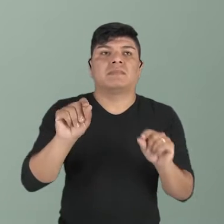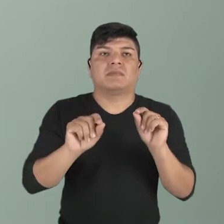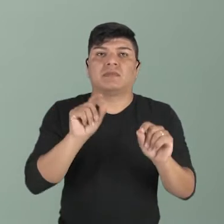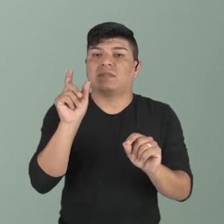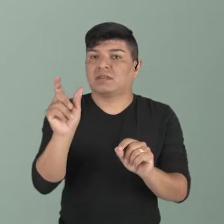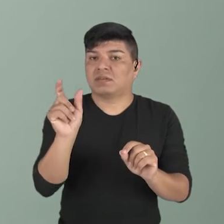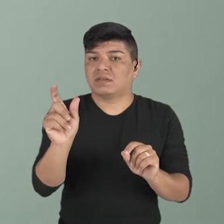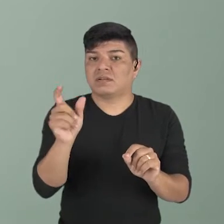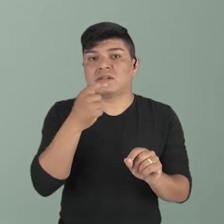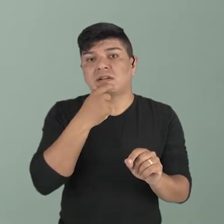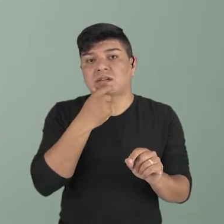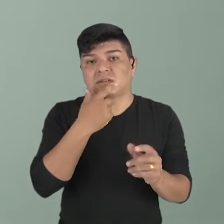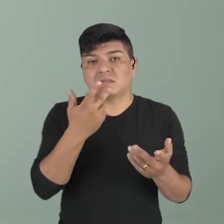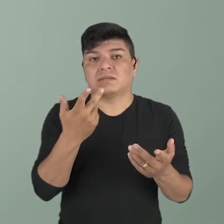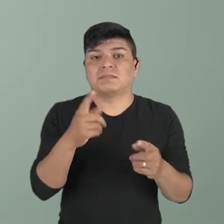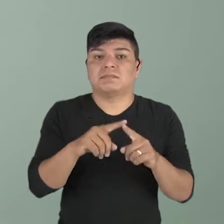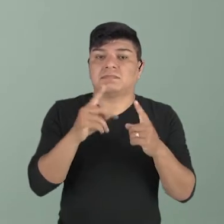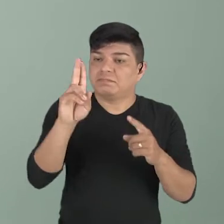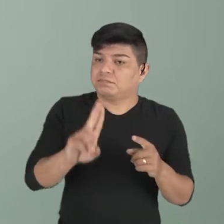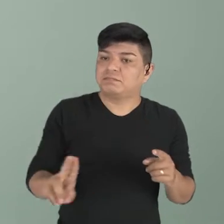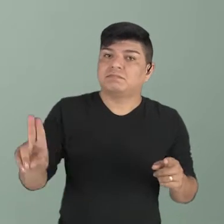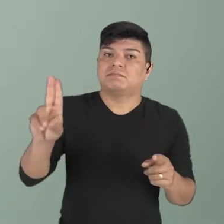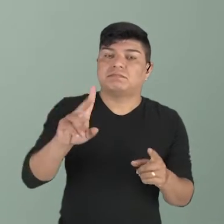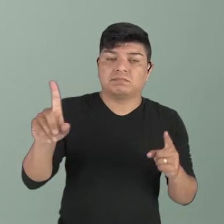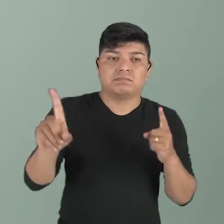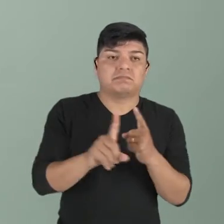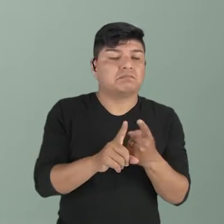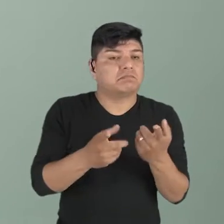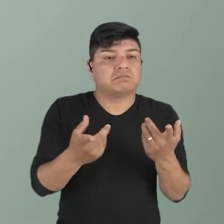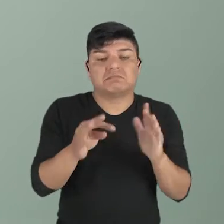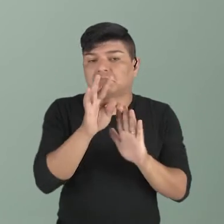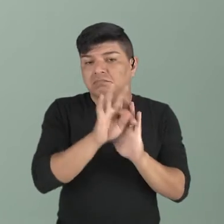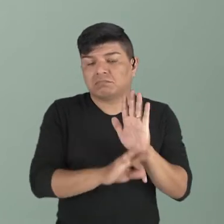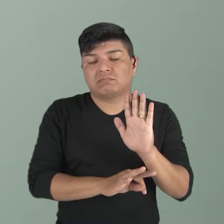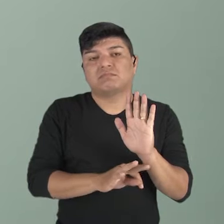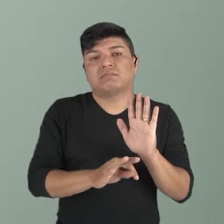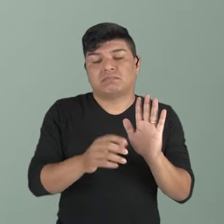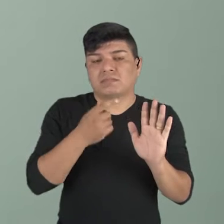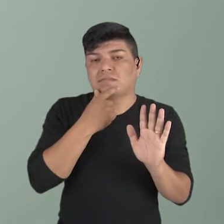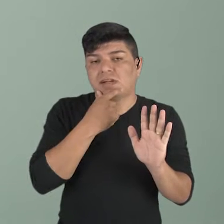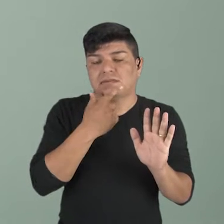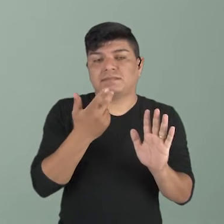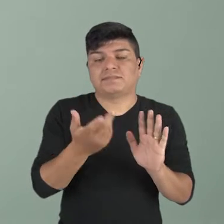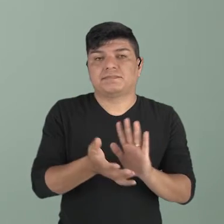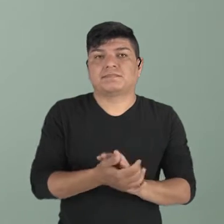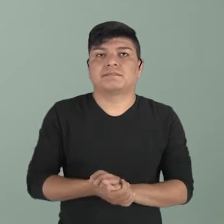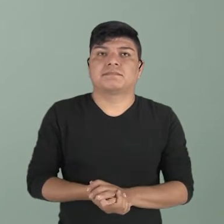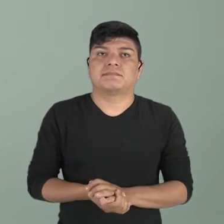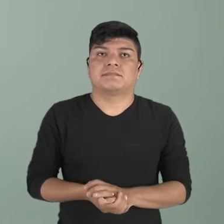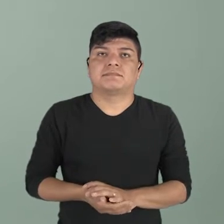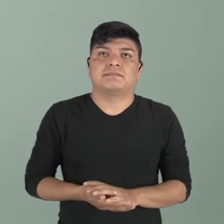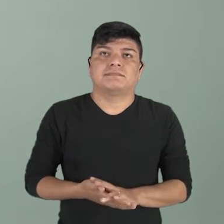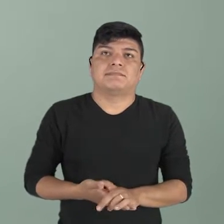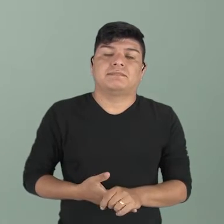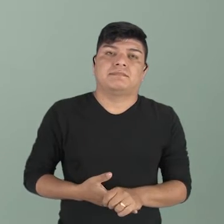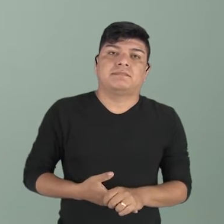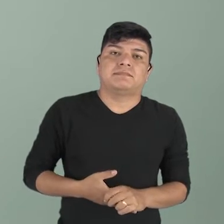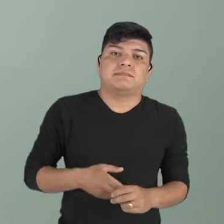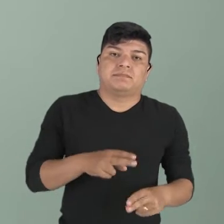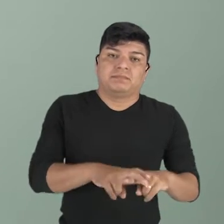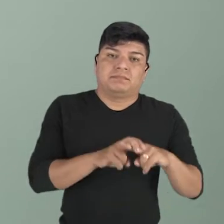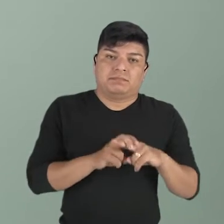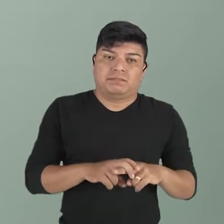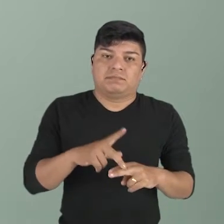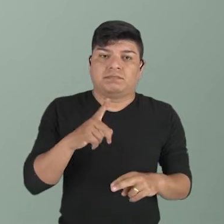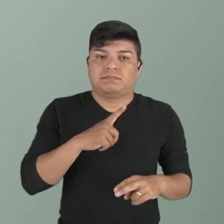palavras da língua inglesa, são palavras que a gente pode encontrar em um texto em inglês, tá? Então a gente tem